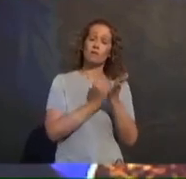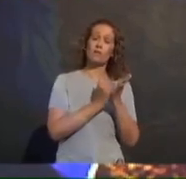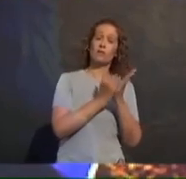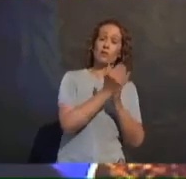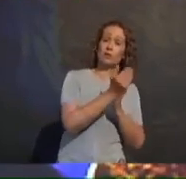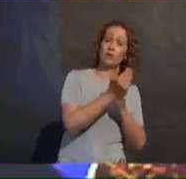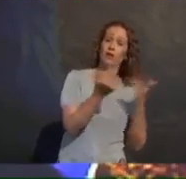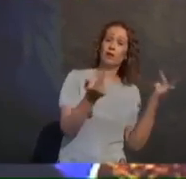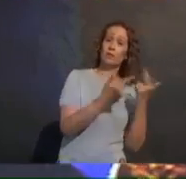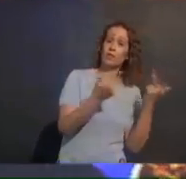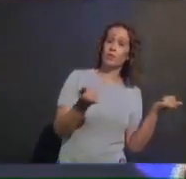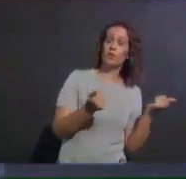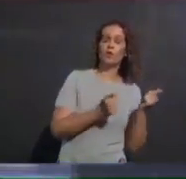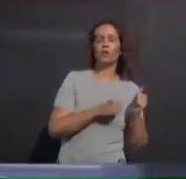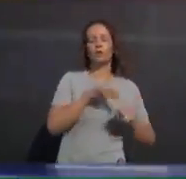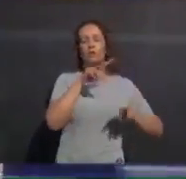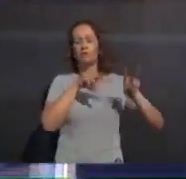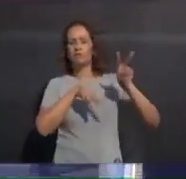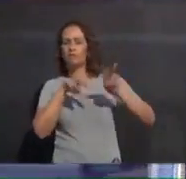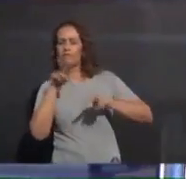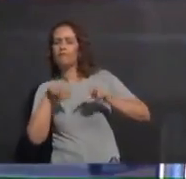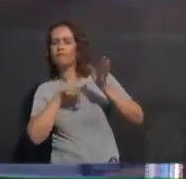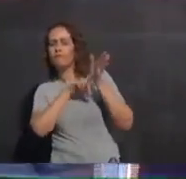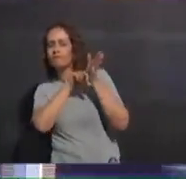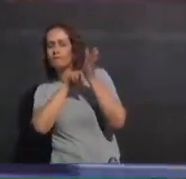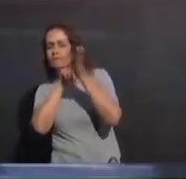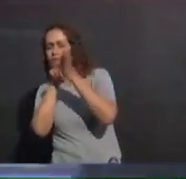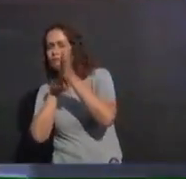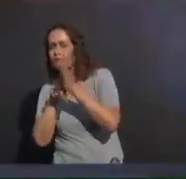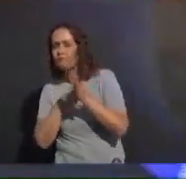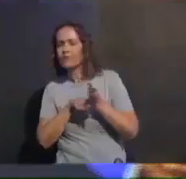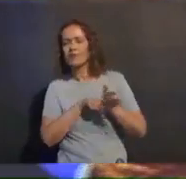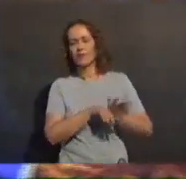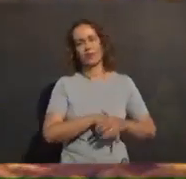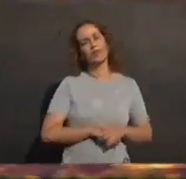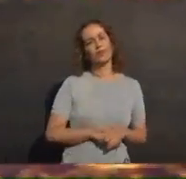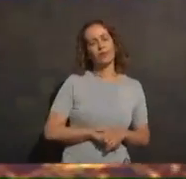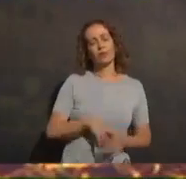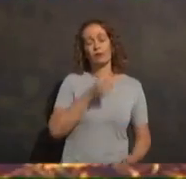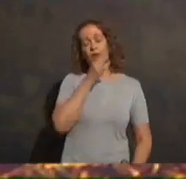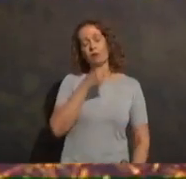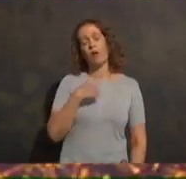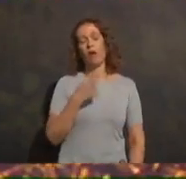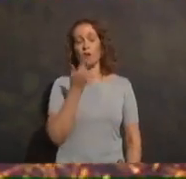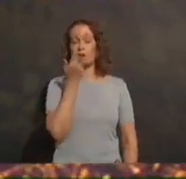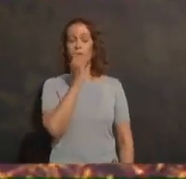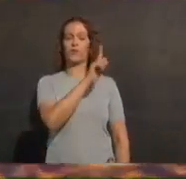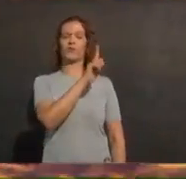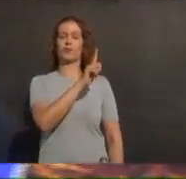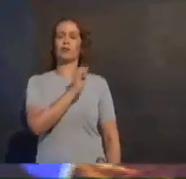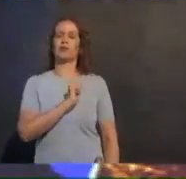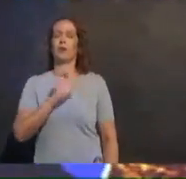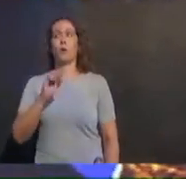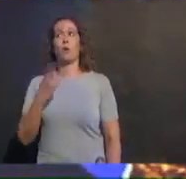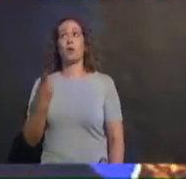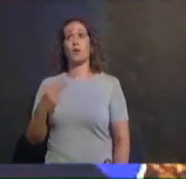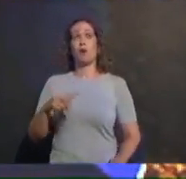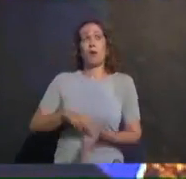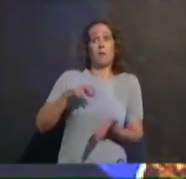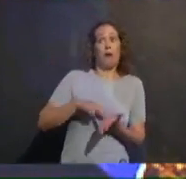se joga de corpo e alma não. Faz um cálculo, fala assim, eu vou dar conta disso? Ou é só uma empolgação que eu estou